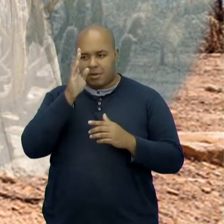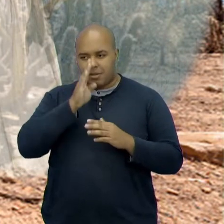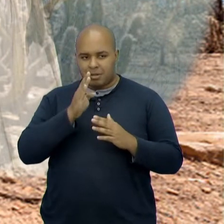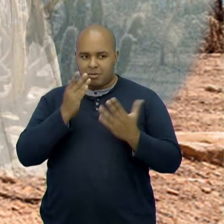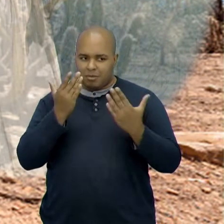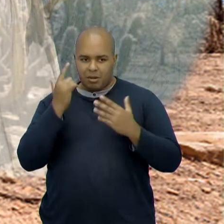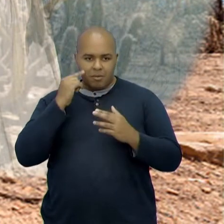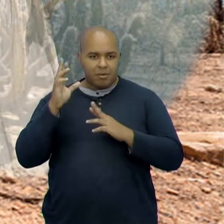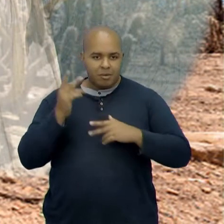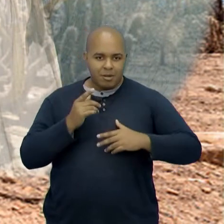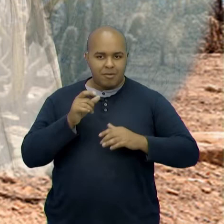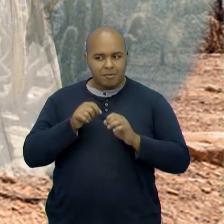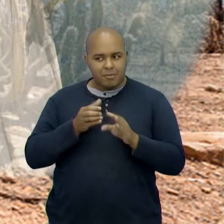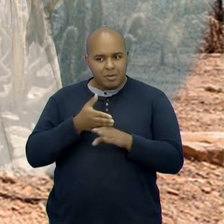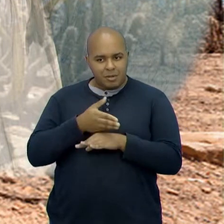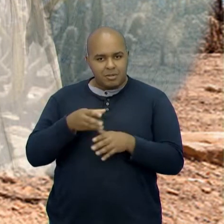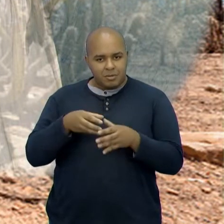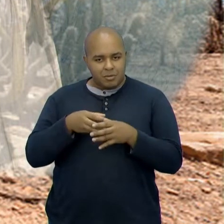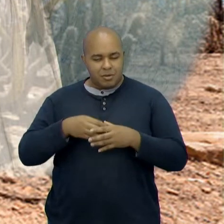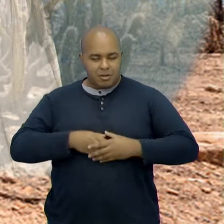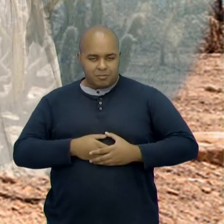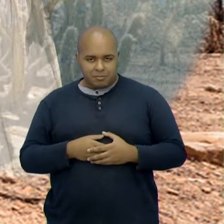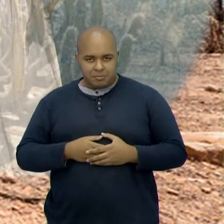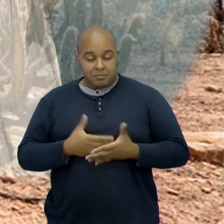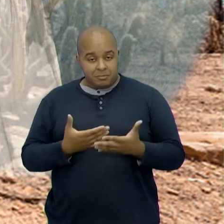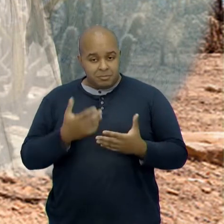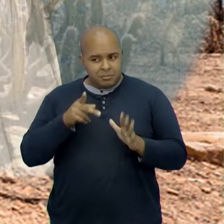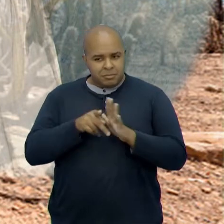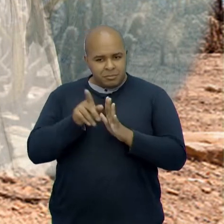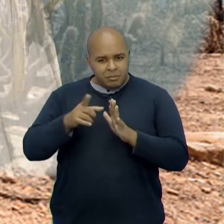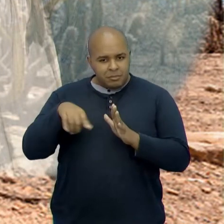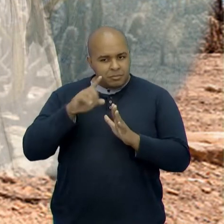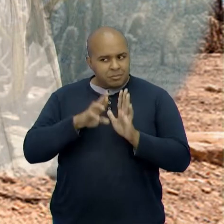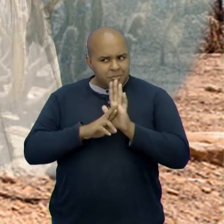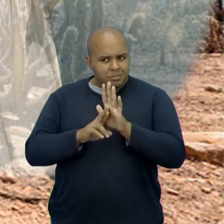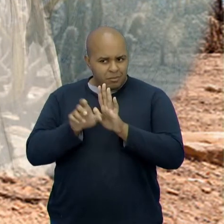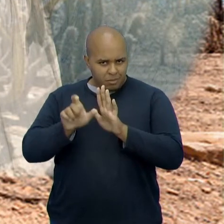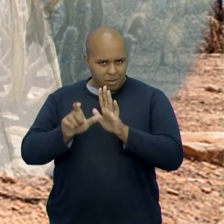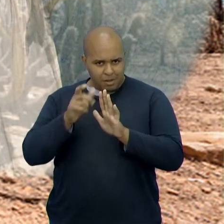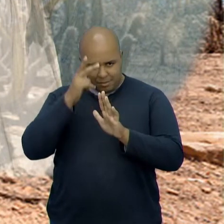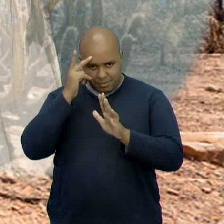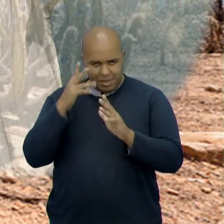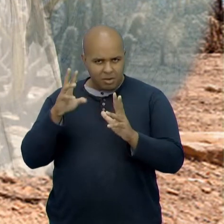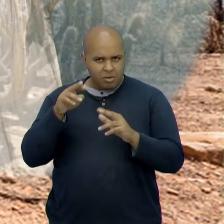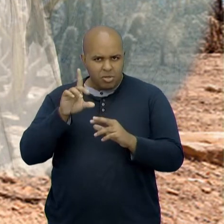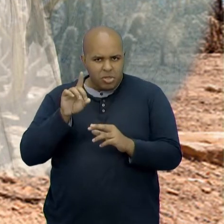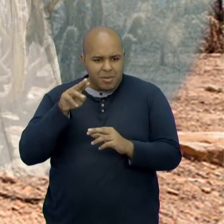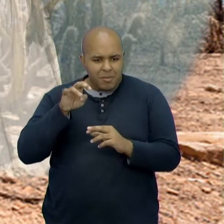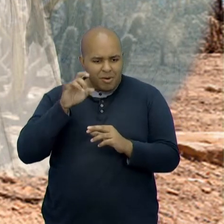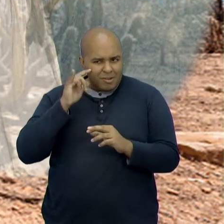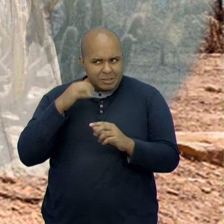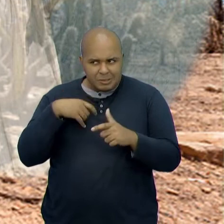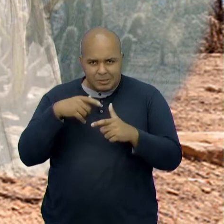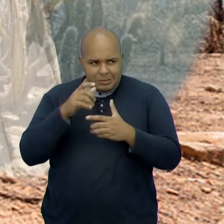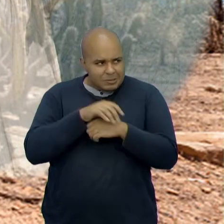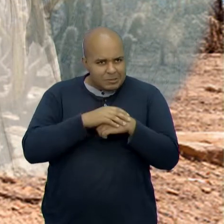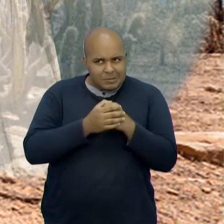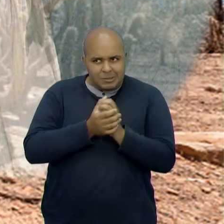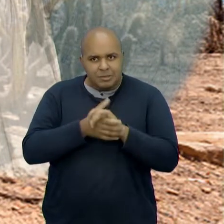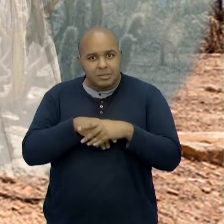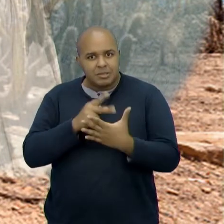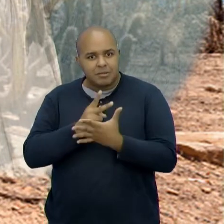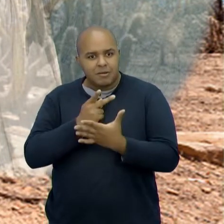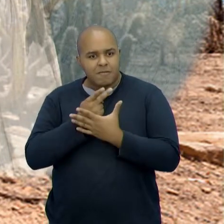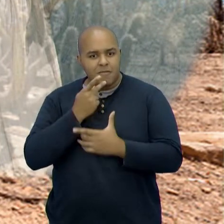República. Então, o Antônio Conselheiro fazia parte desse grupo. Tá? Então, para ele, os representantes republicanos eram demônios. E aí ele fala isso o tempo todo no